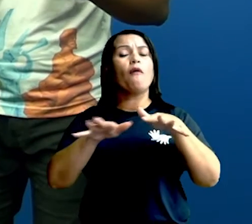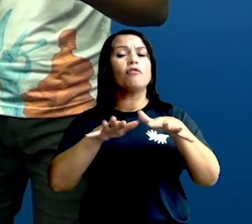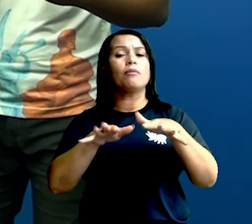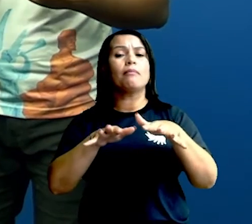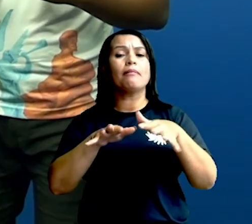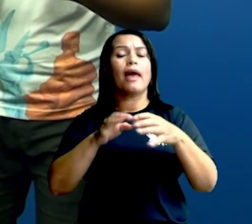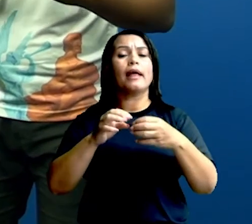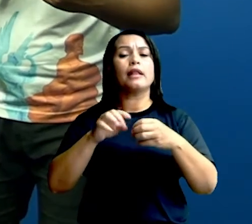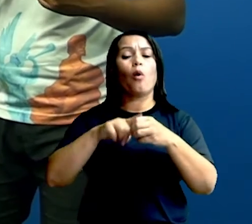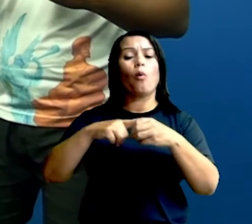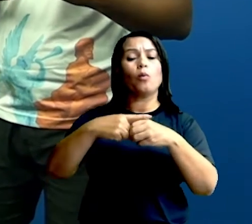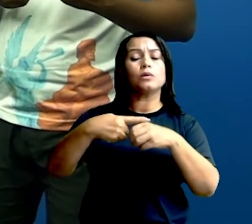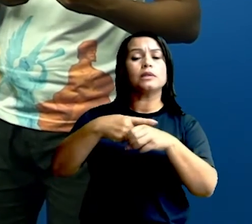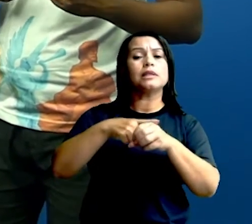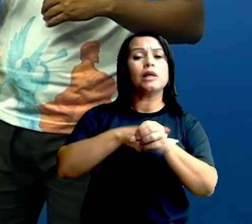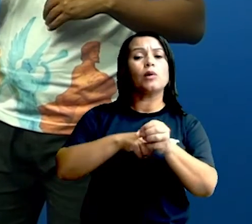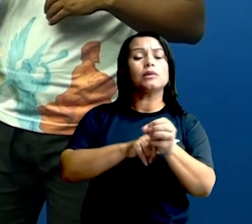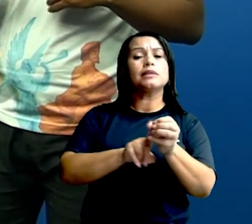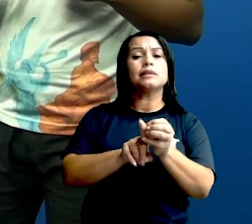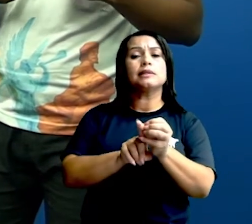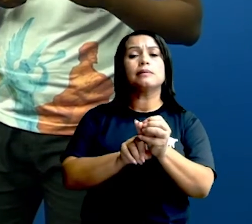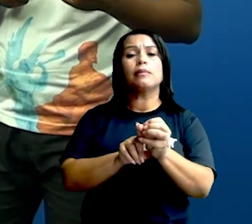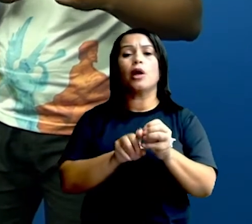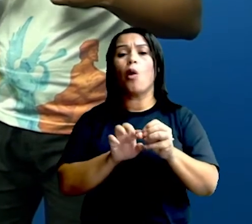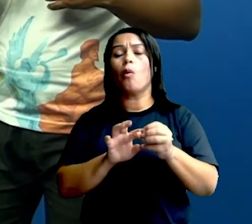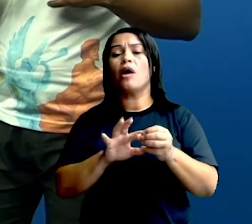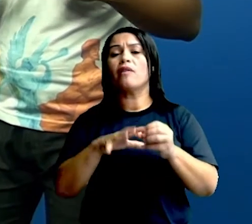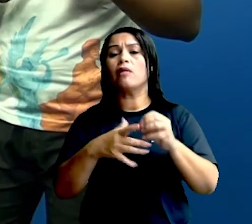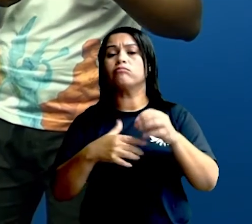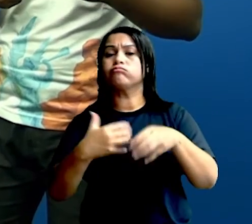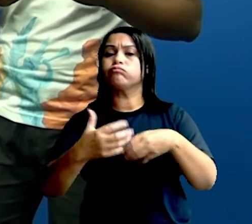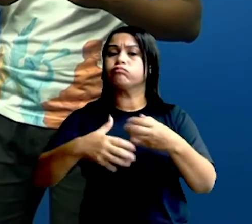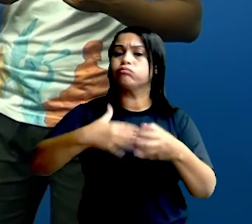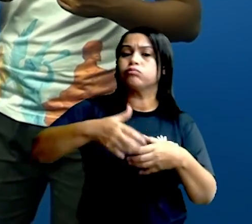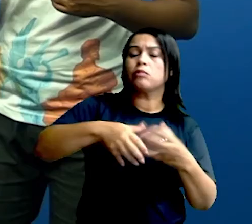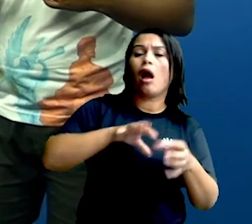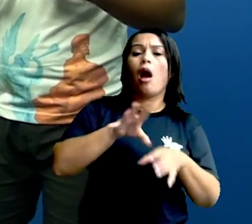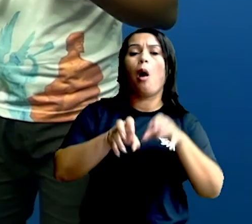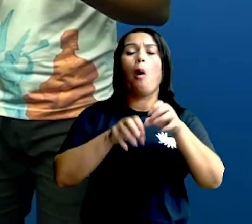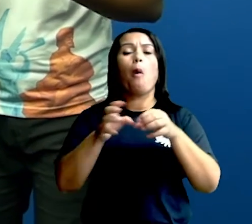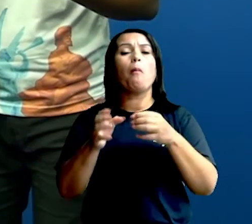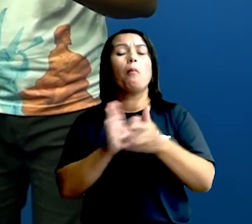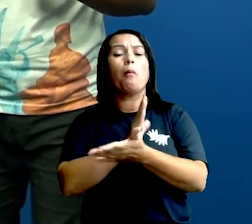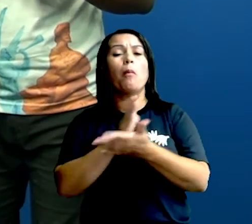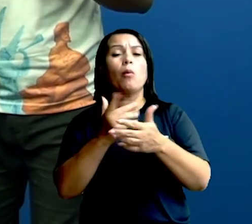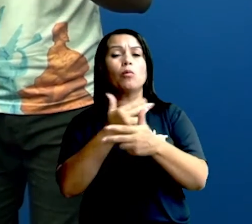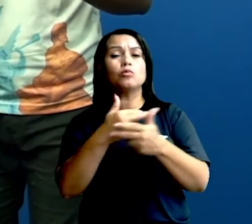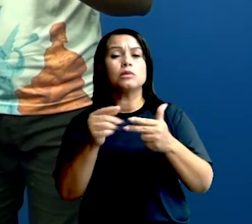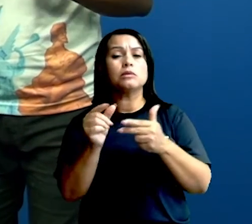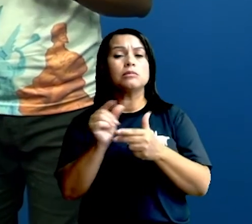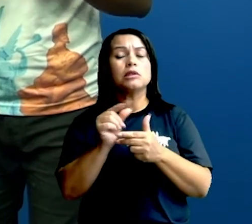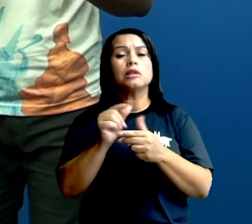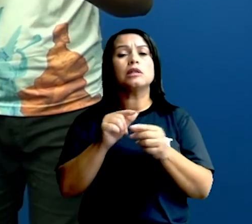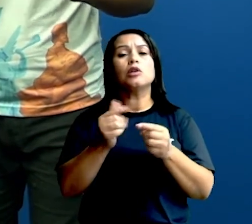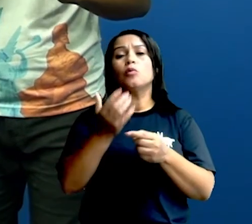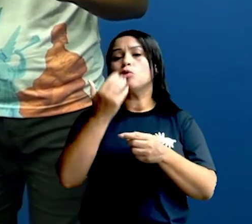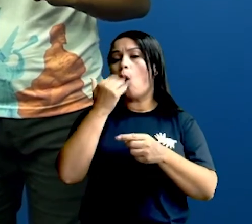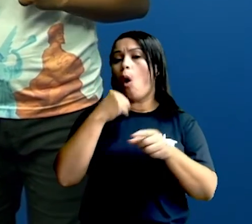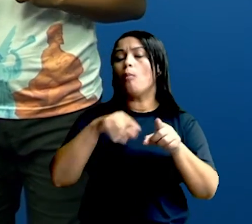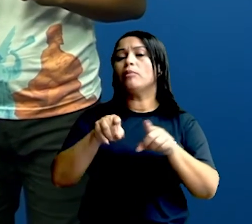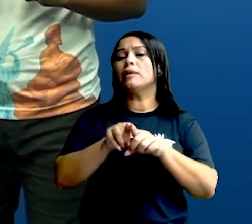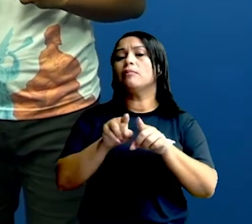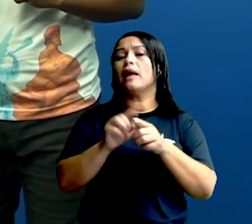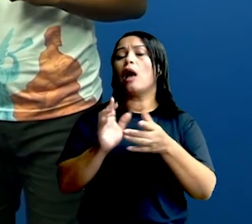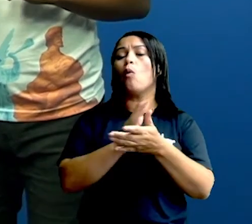seus espinhos e vai se alimentando de pequenos crustáceos, de pequenos moluscos. Ele gosta também de se alimentar